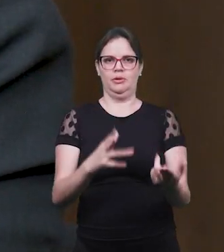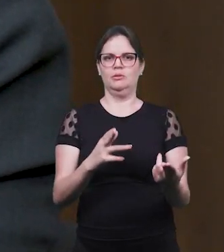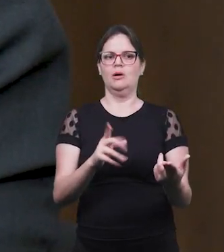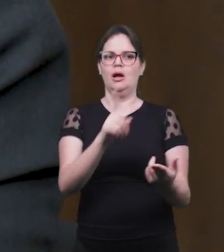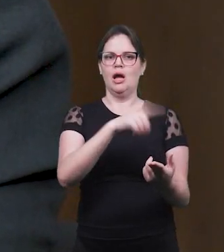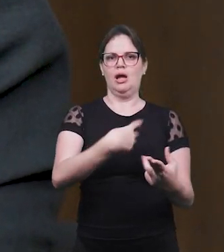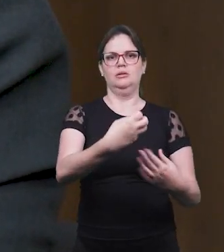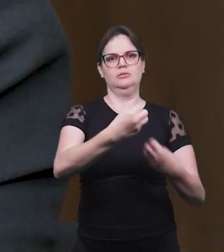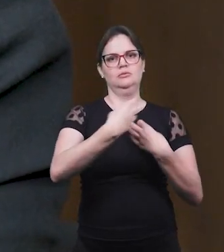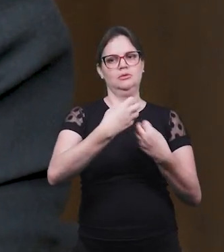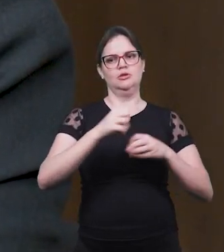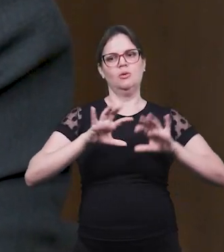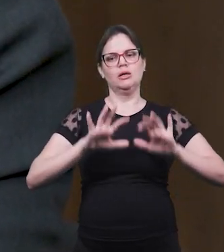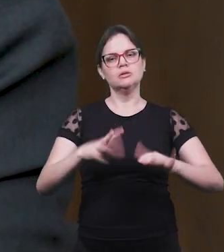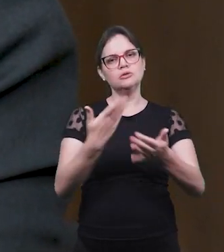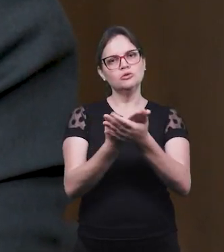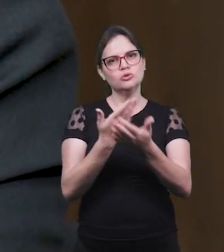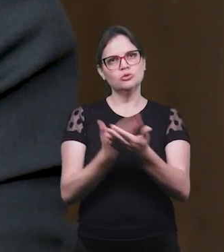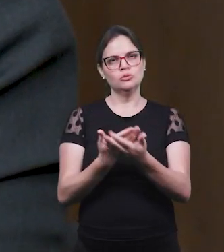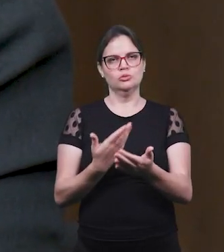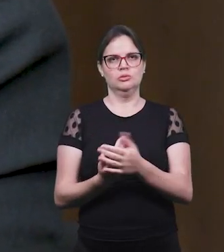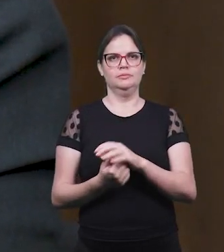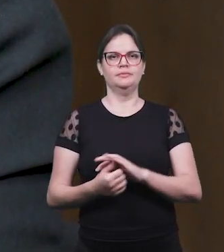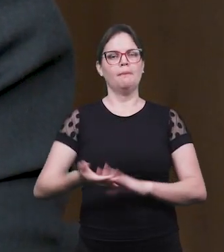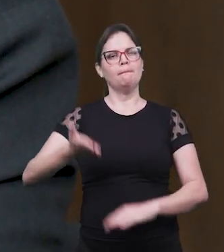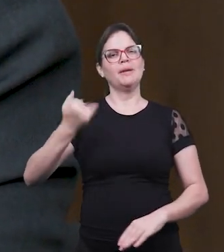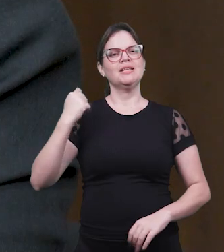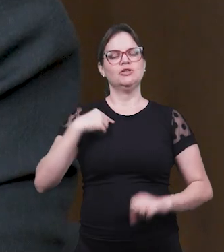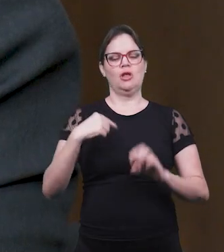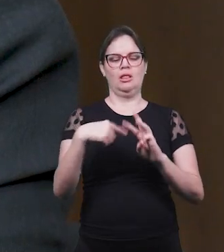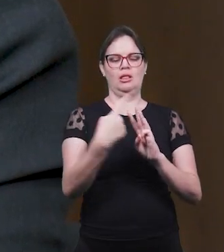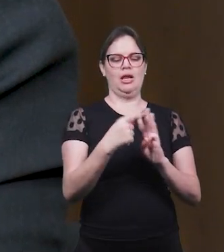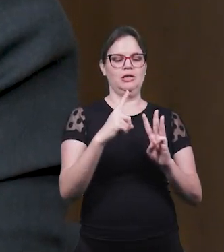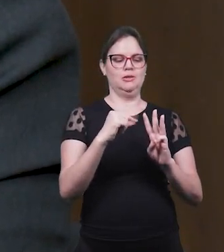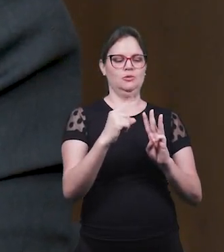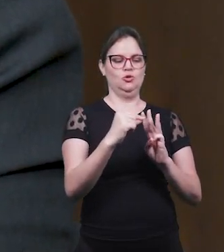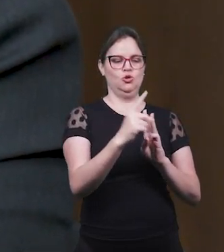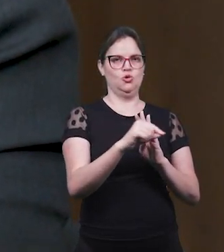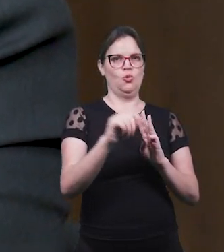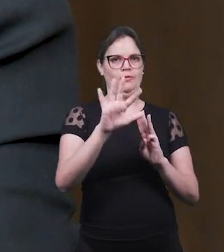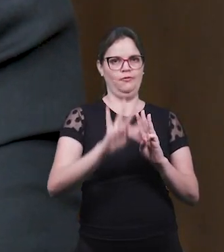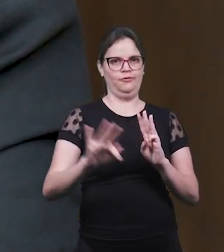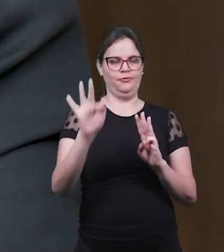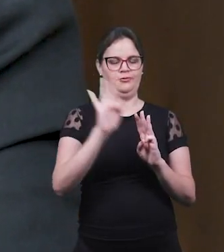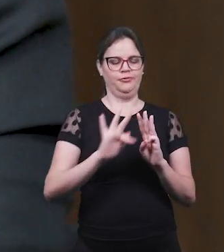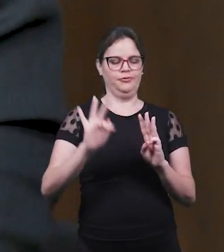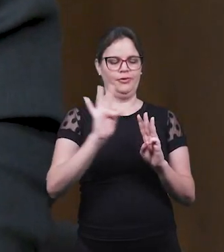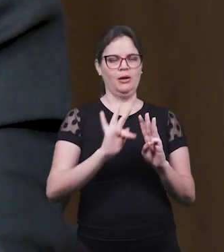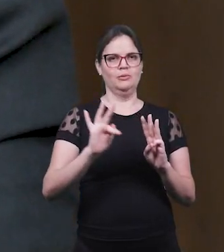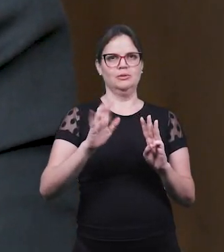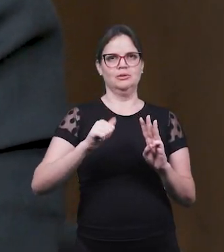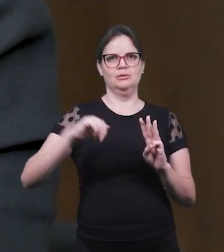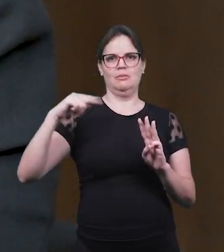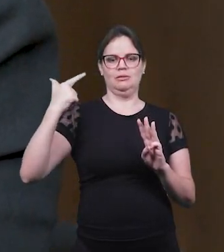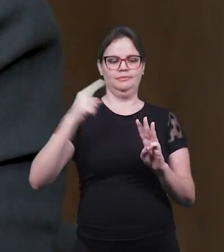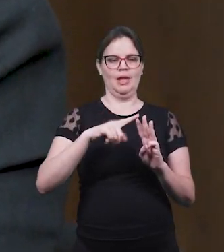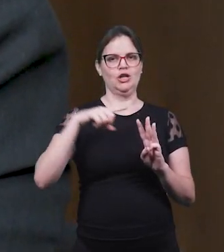criados para isso. E as opções que na época se tinha, daquelas profissões